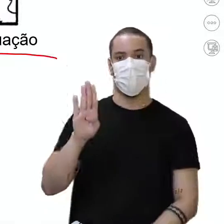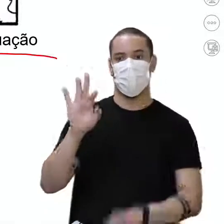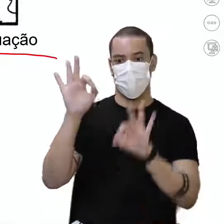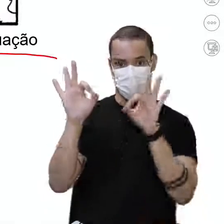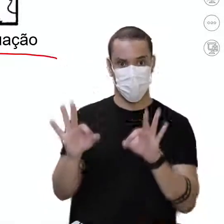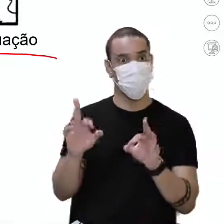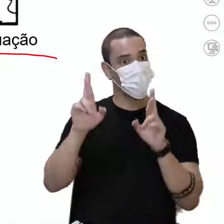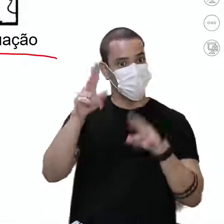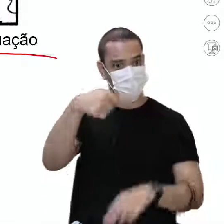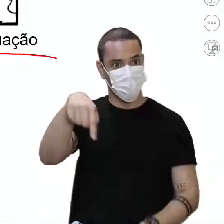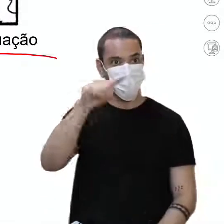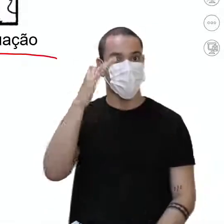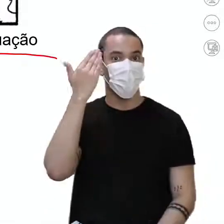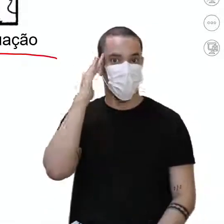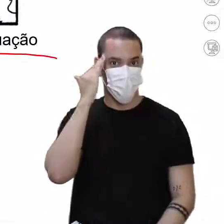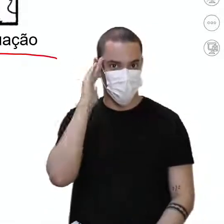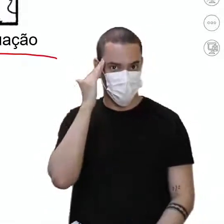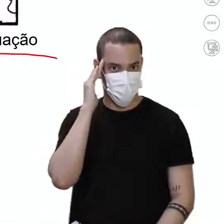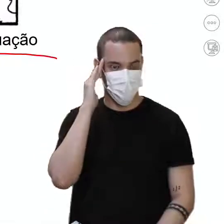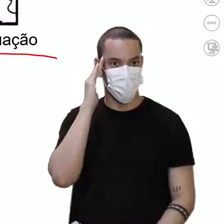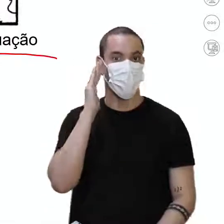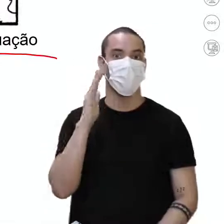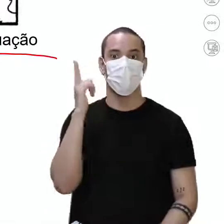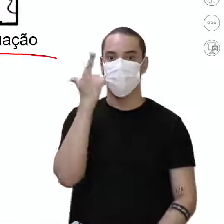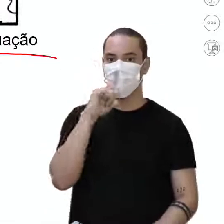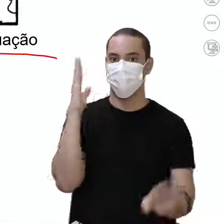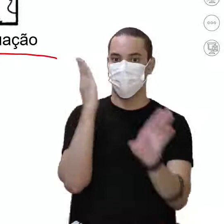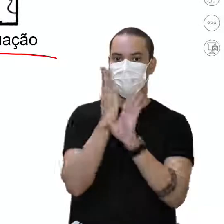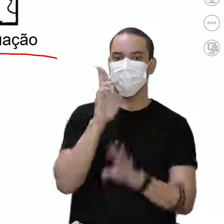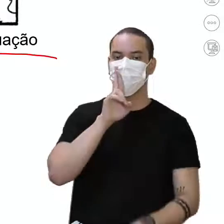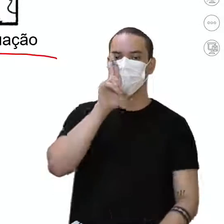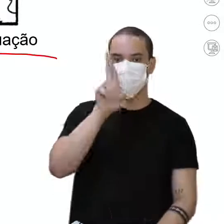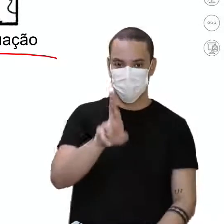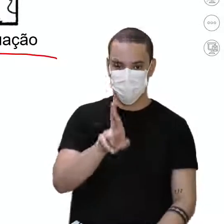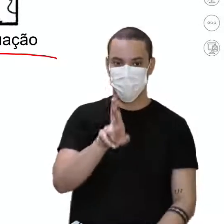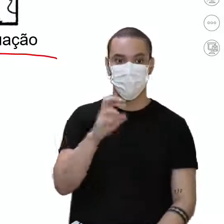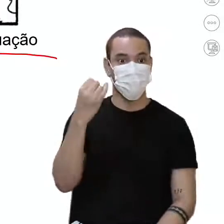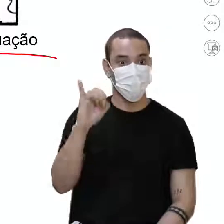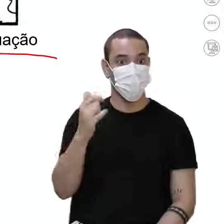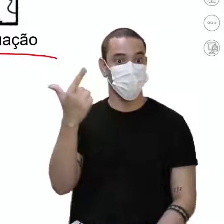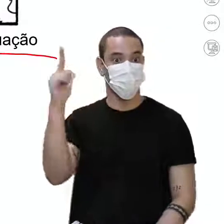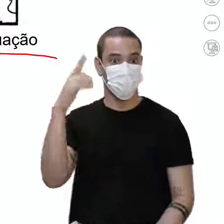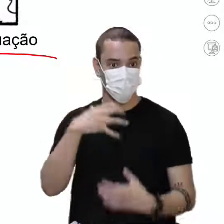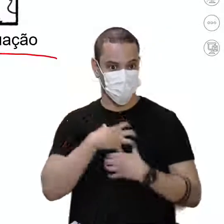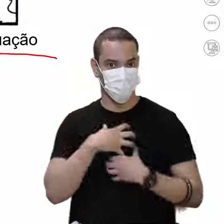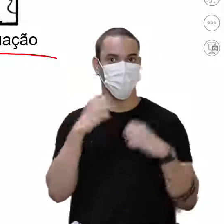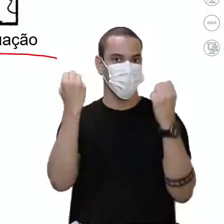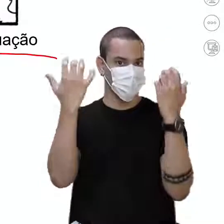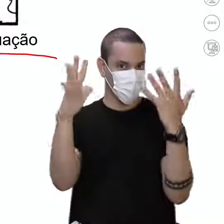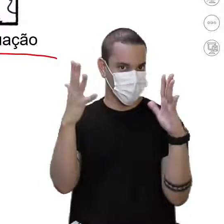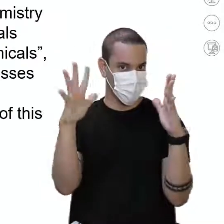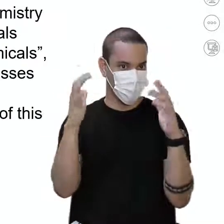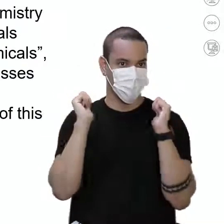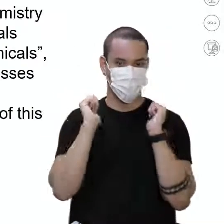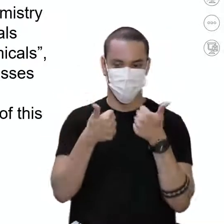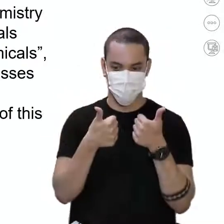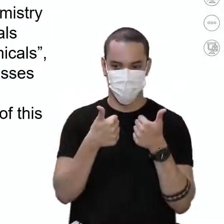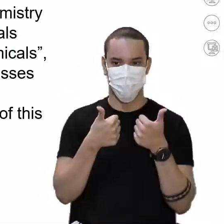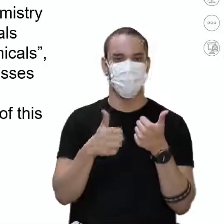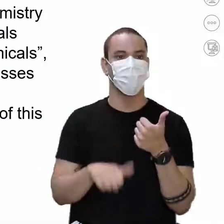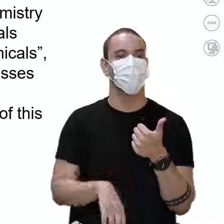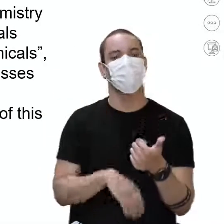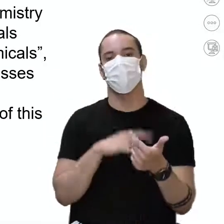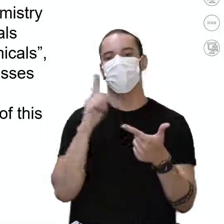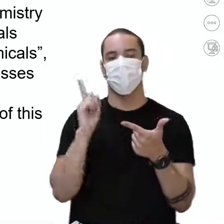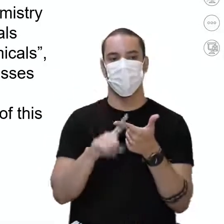correta. Espero que vocês tenham conseguido, desta forma, achar a resposta. Se não, se achou de outra forma, parabéns, congratulations.